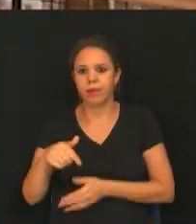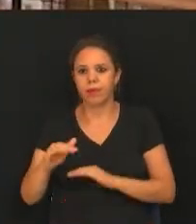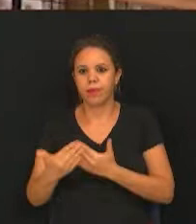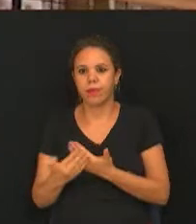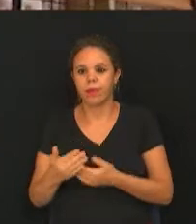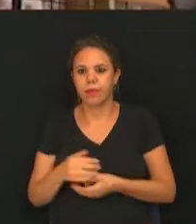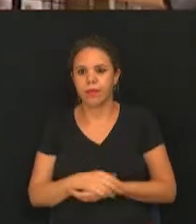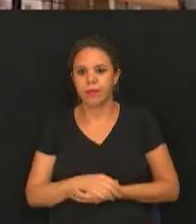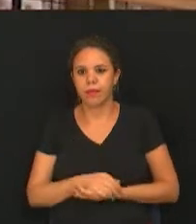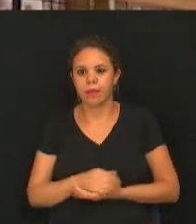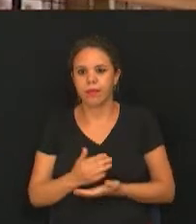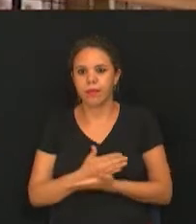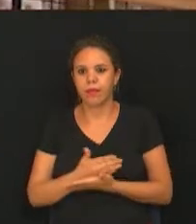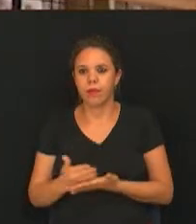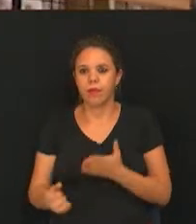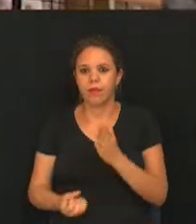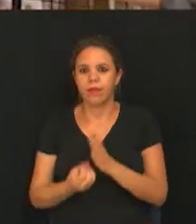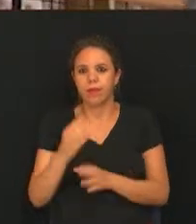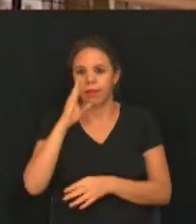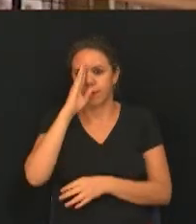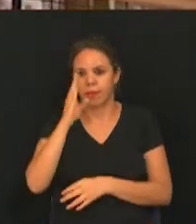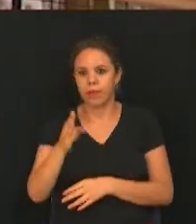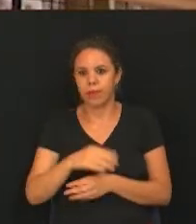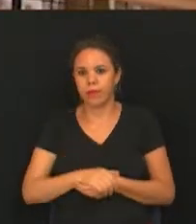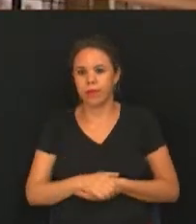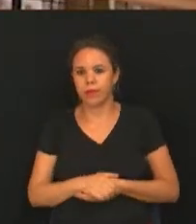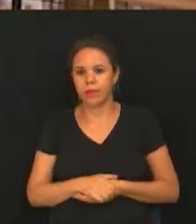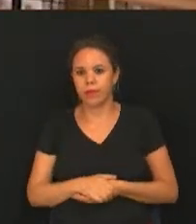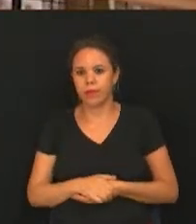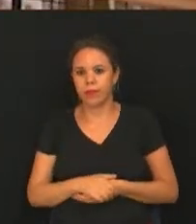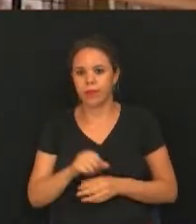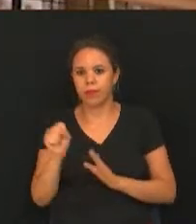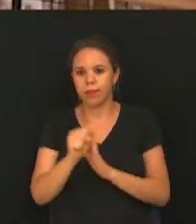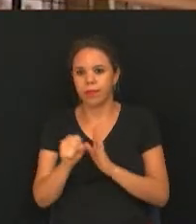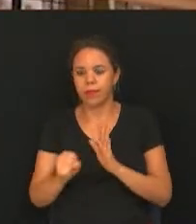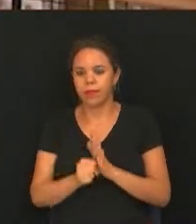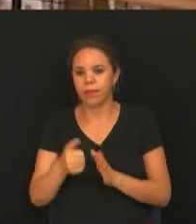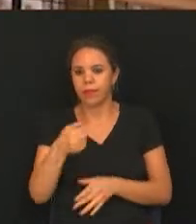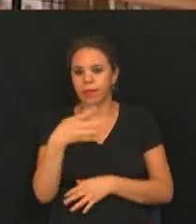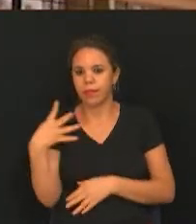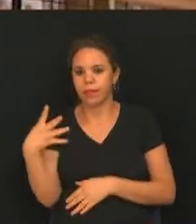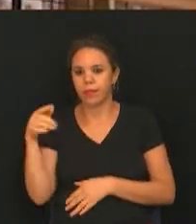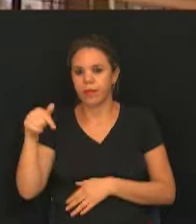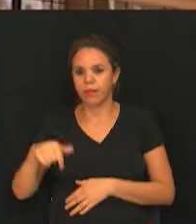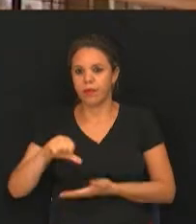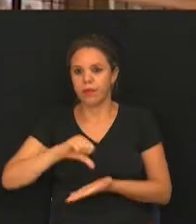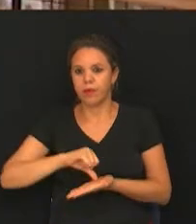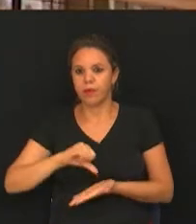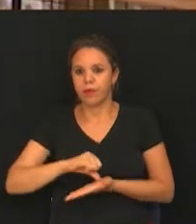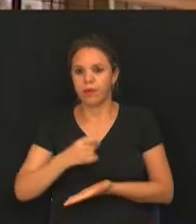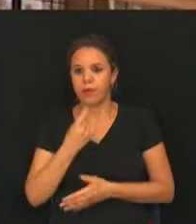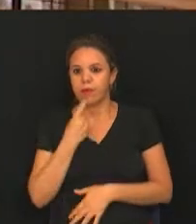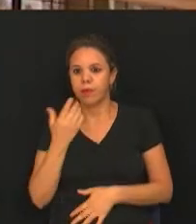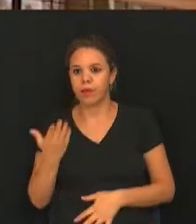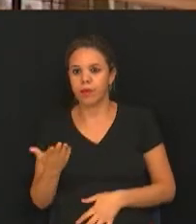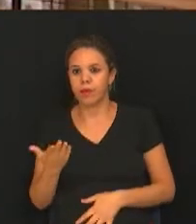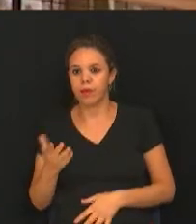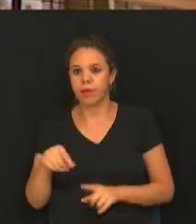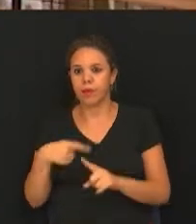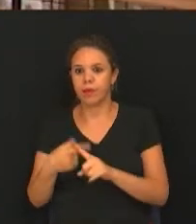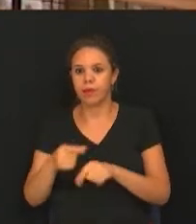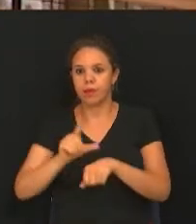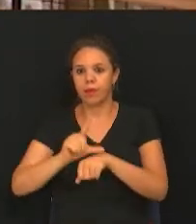bairros começarem a surgir, principalmente a partir do século XIV. Aqui na região central de Campinas, além do